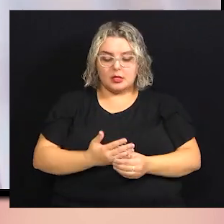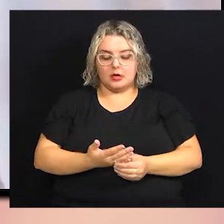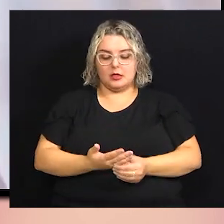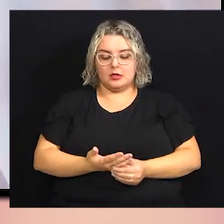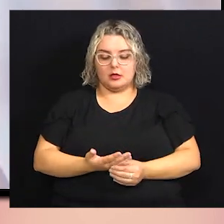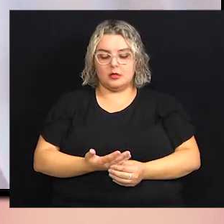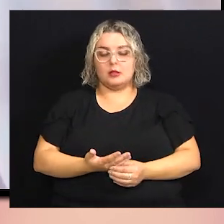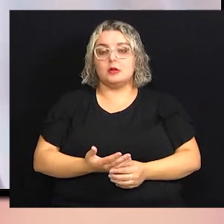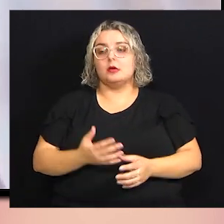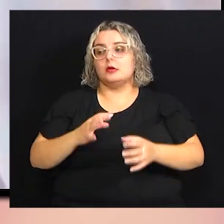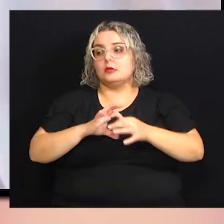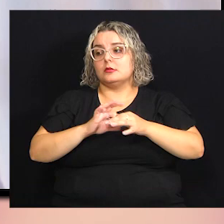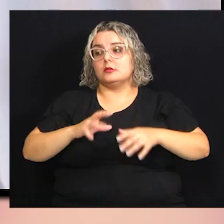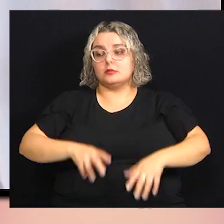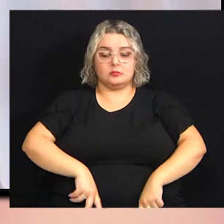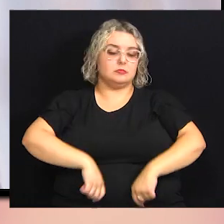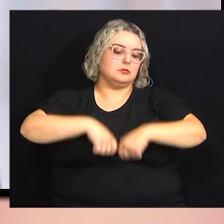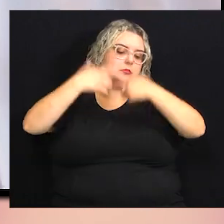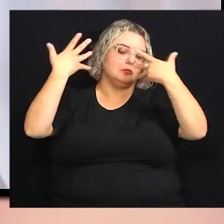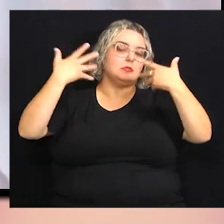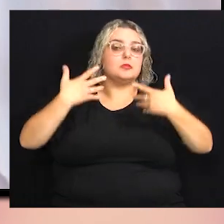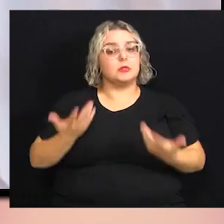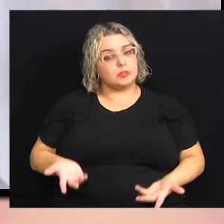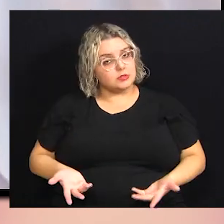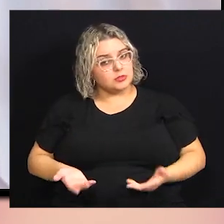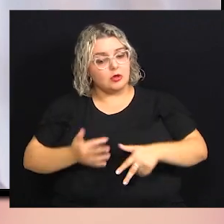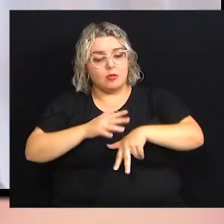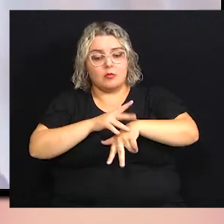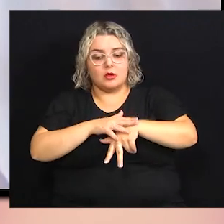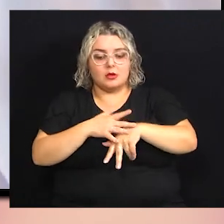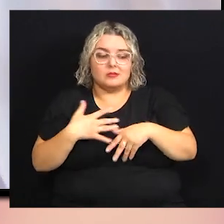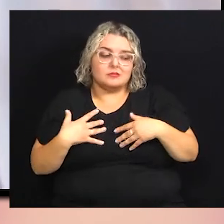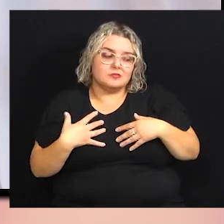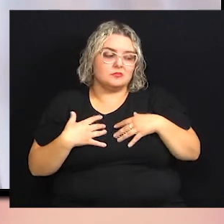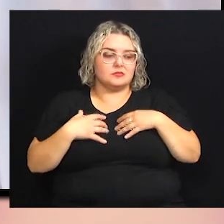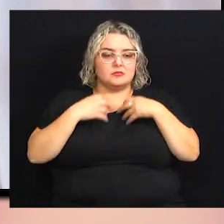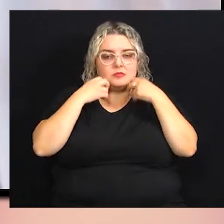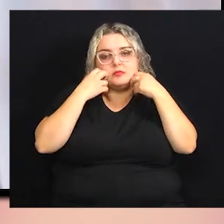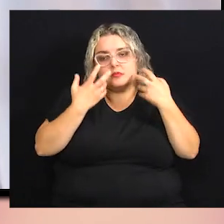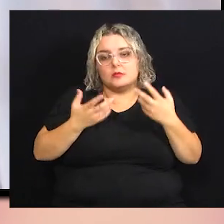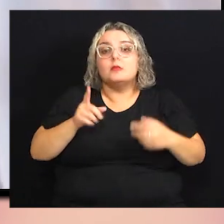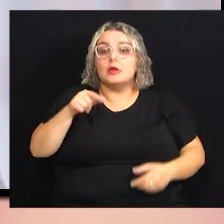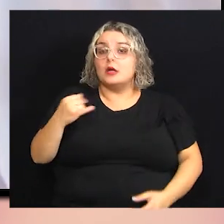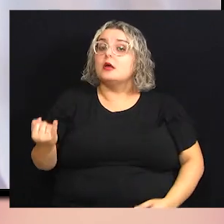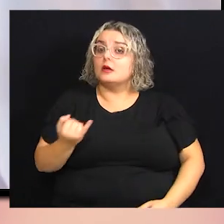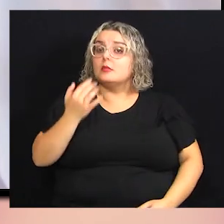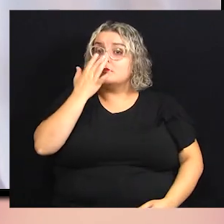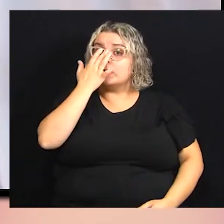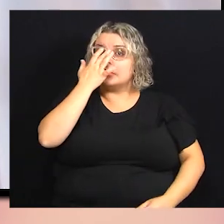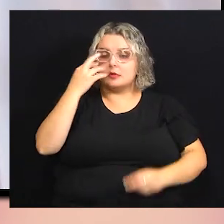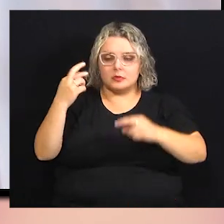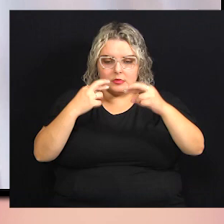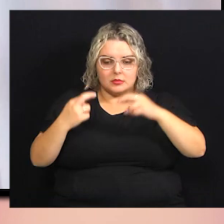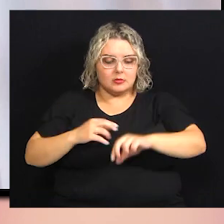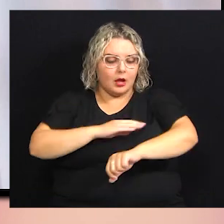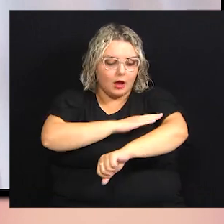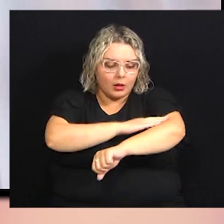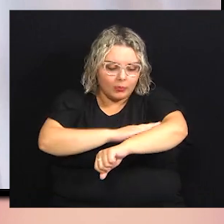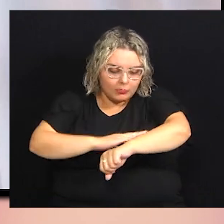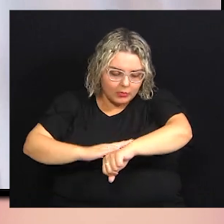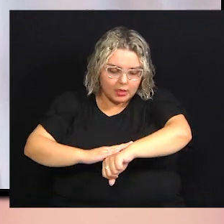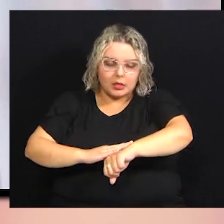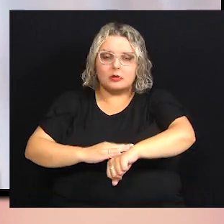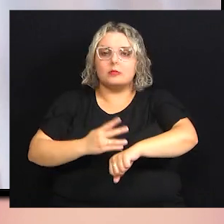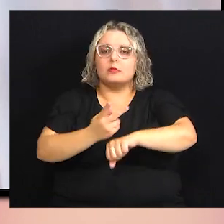pele, deixando de pedir para o paciente tirar, às vezes, a roupa. O paciente, às vezes, ele fica incomodado com isso, mas é importante você examinar a pele